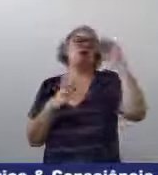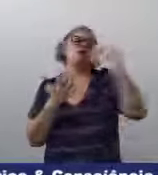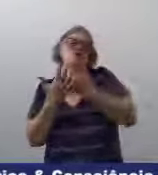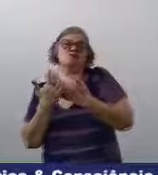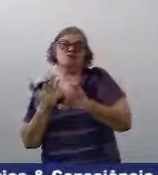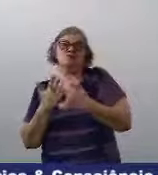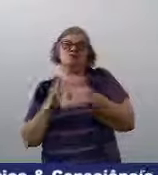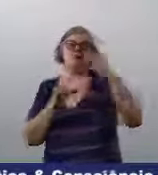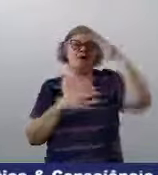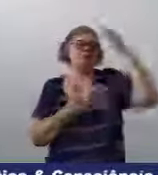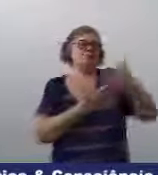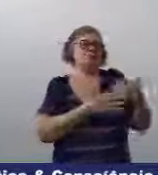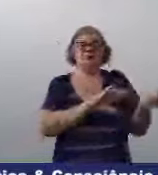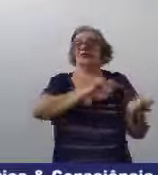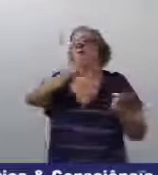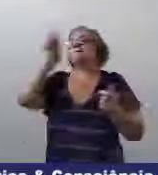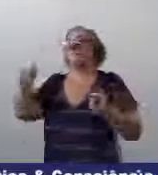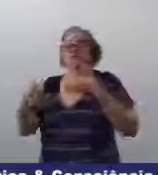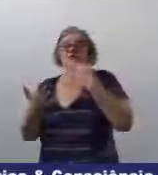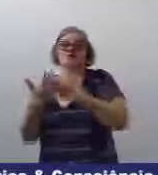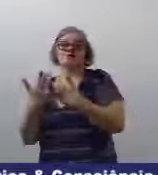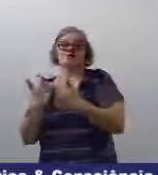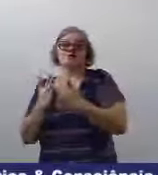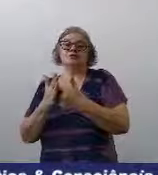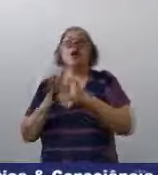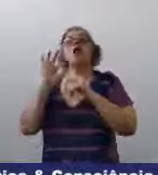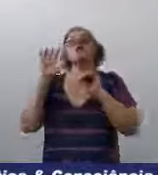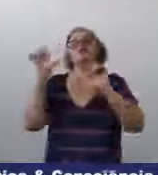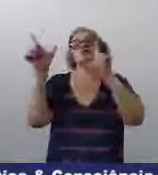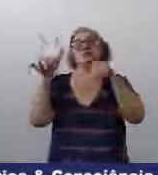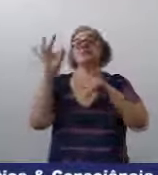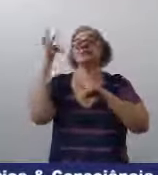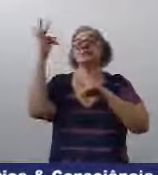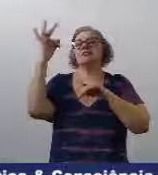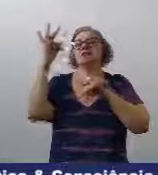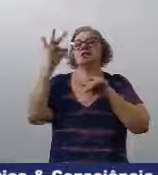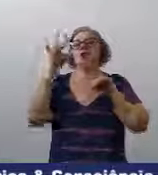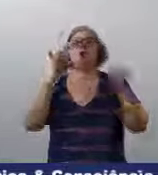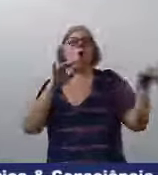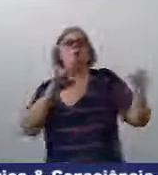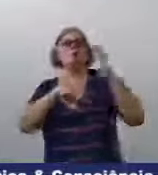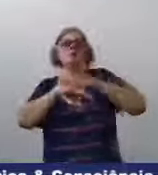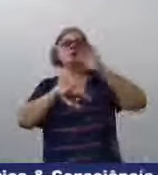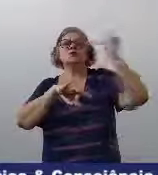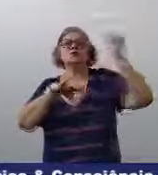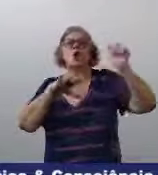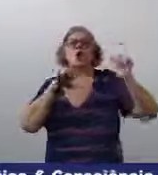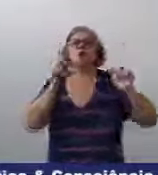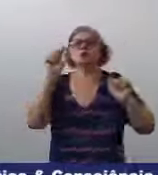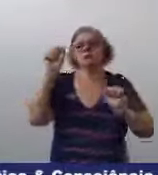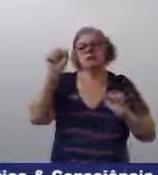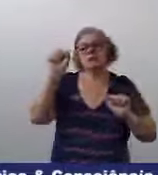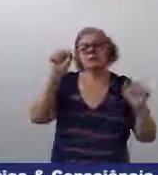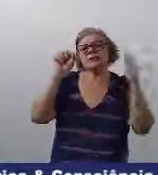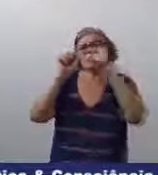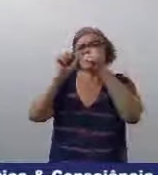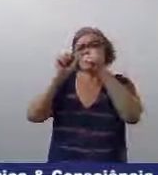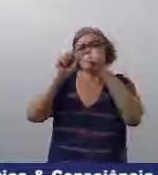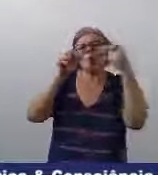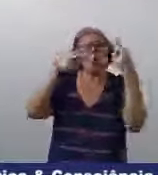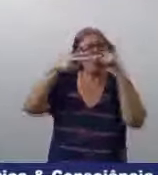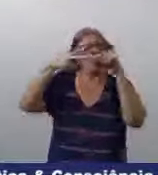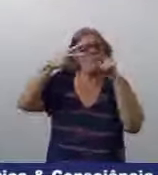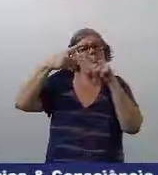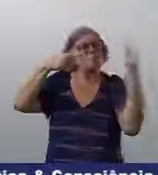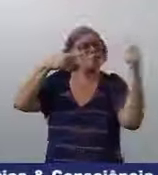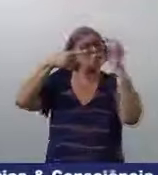foi estudar os fenômenos e viu que eram reais. Ele até chegou a chamar esse fenômeno não local, que eu mudo a posição de uma partícula